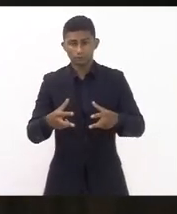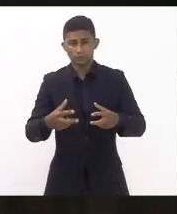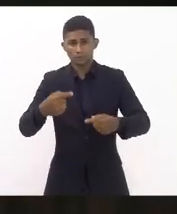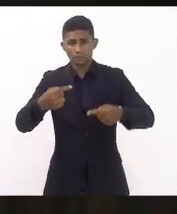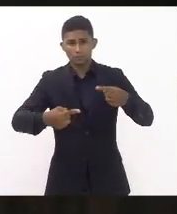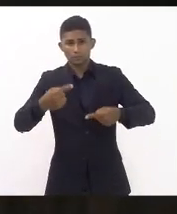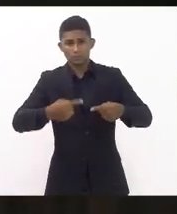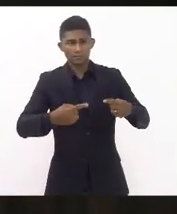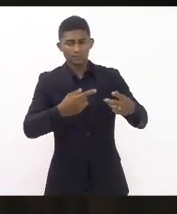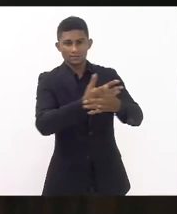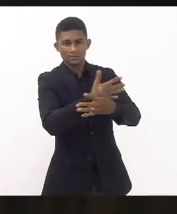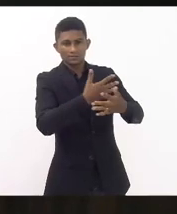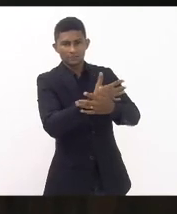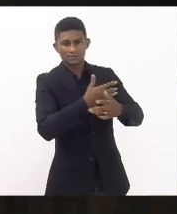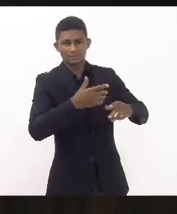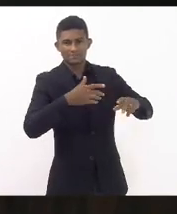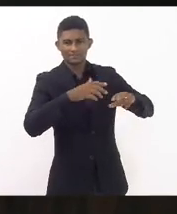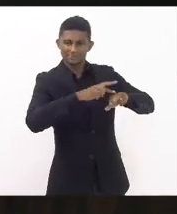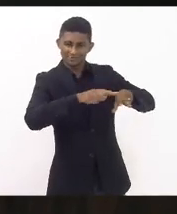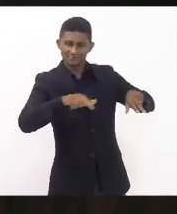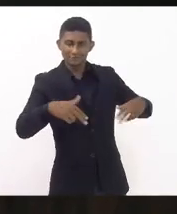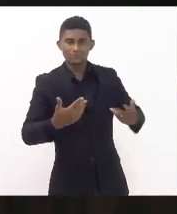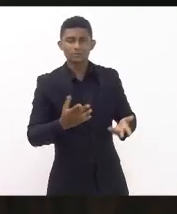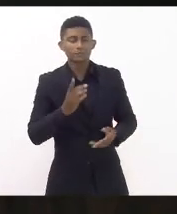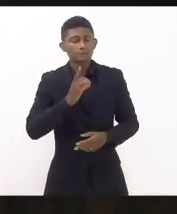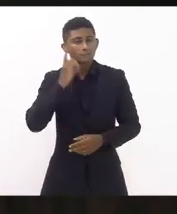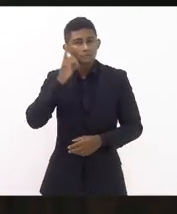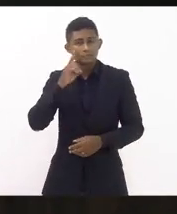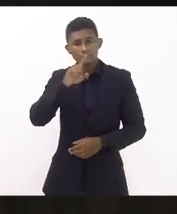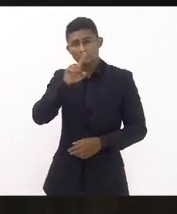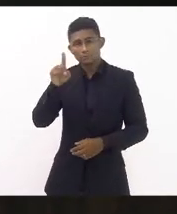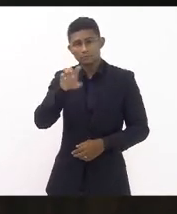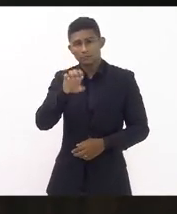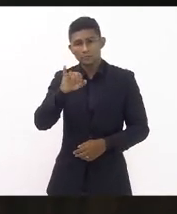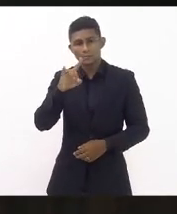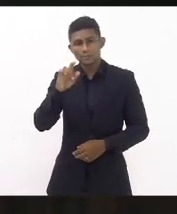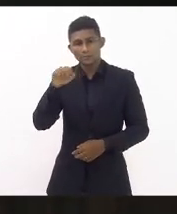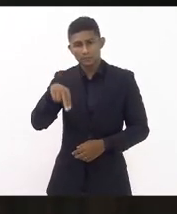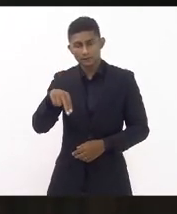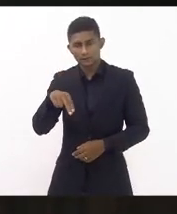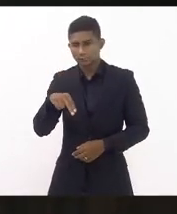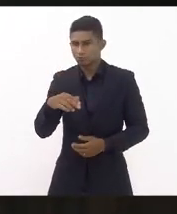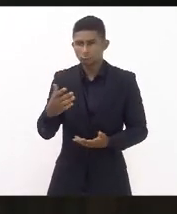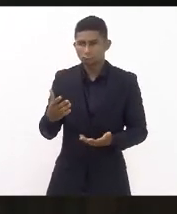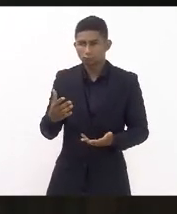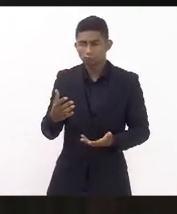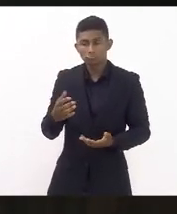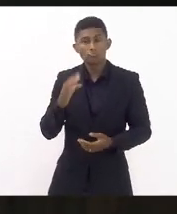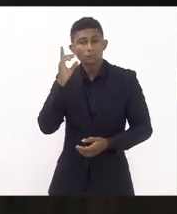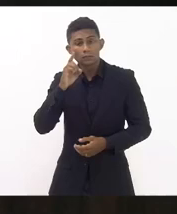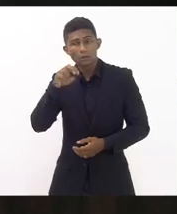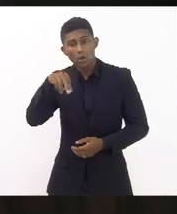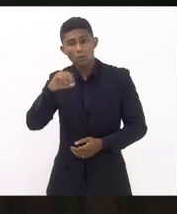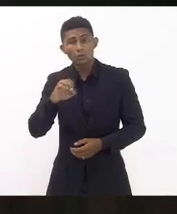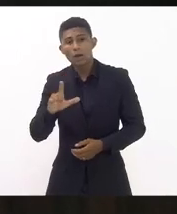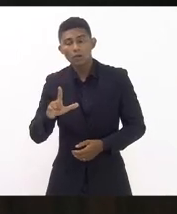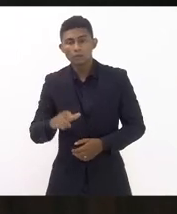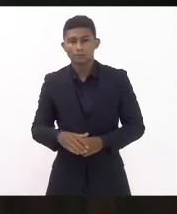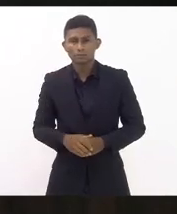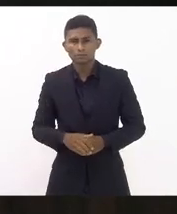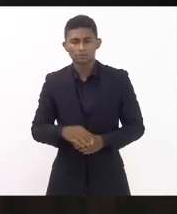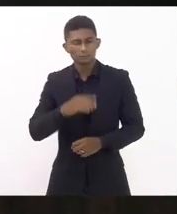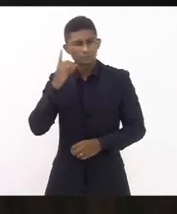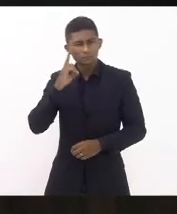Urbana, Habitação e Assuntos Fundiários, deputada Zeidan, deputado Noel de Carvalho, deputado